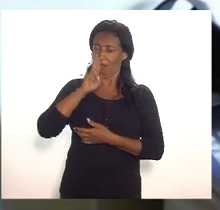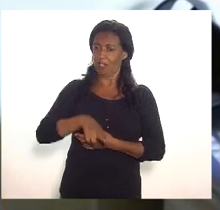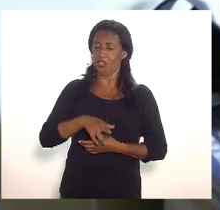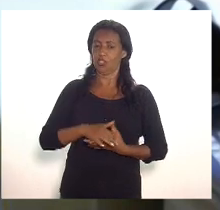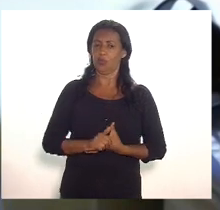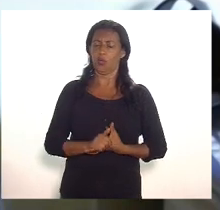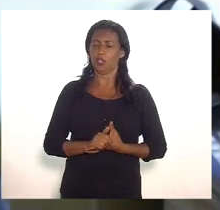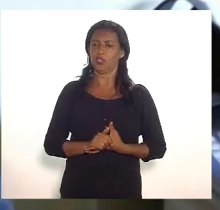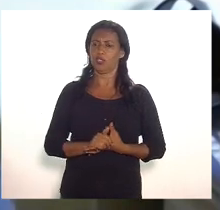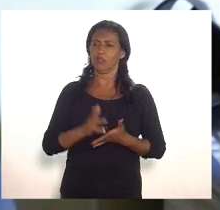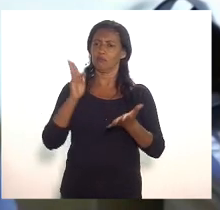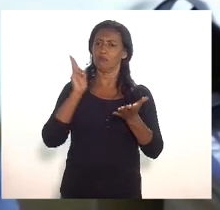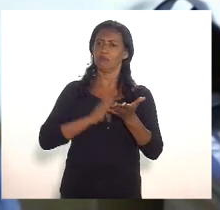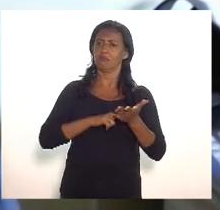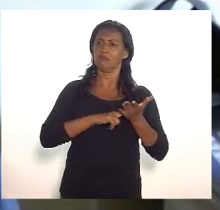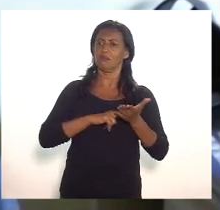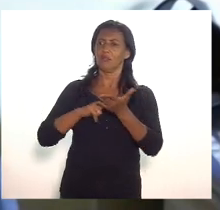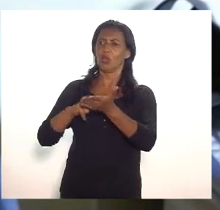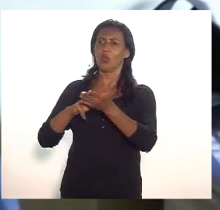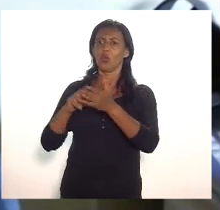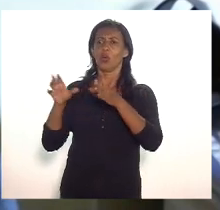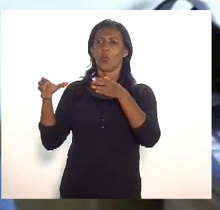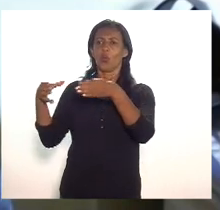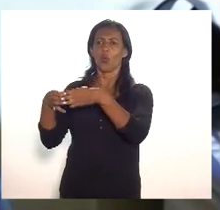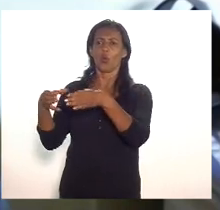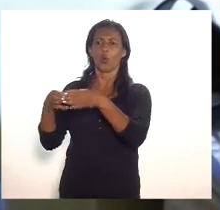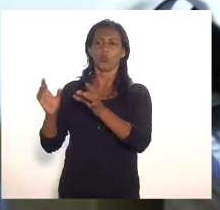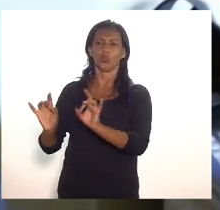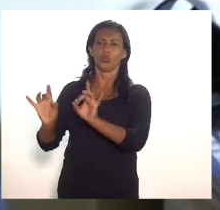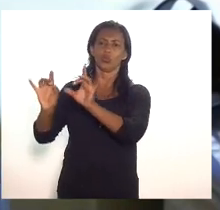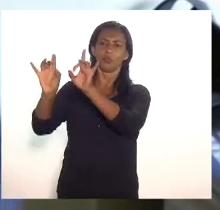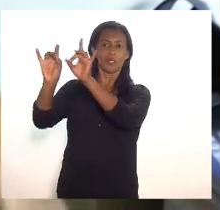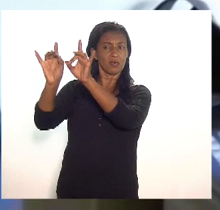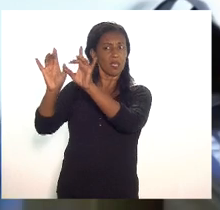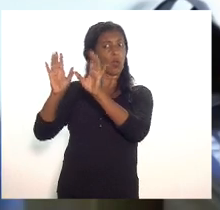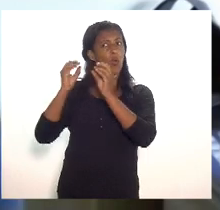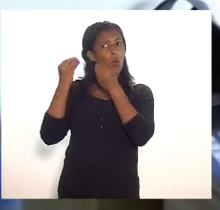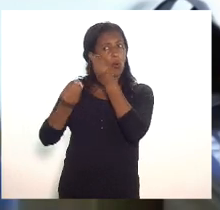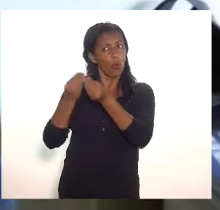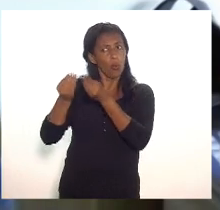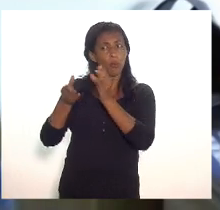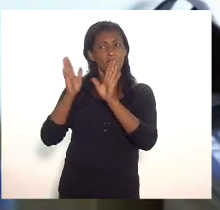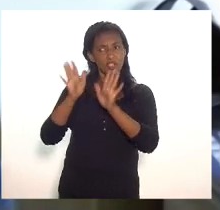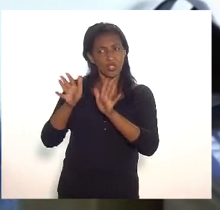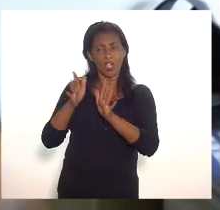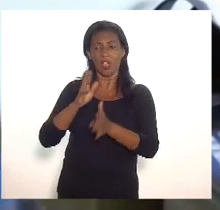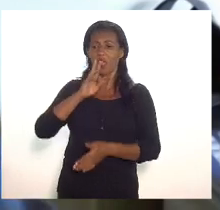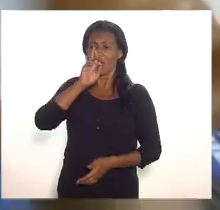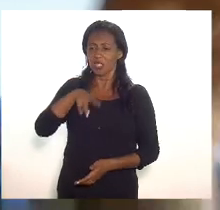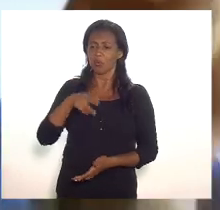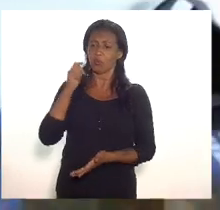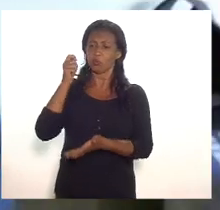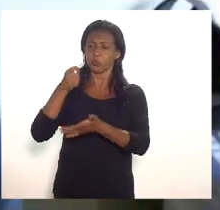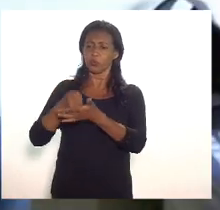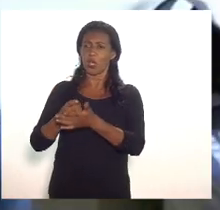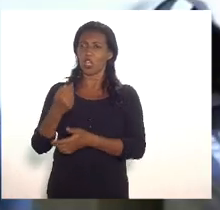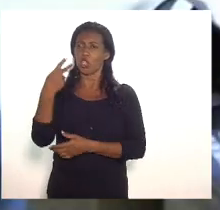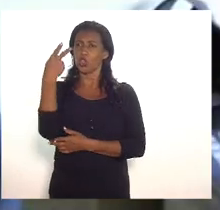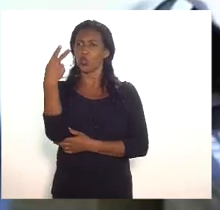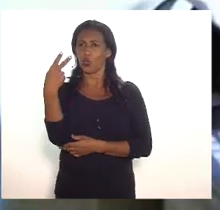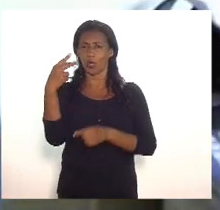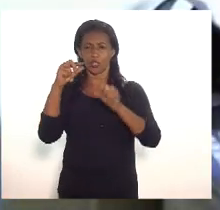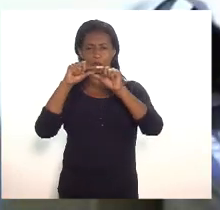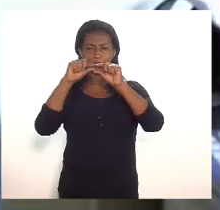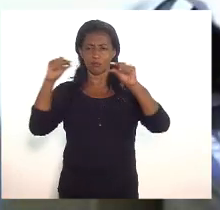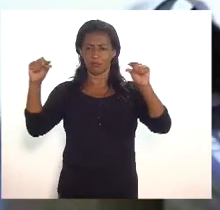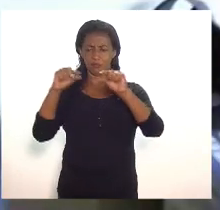e encaminhou para o órgão especial, como ele já havia feito, manteve a decisão em duas linhas.